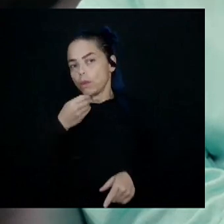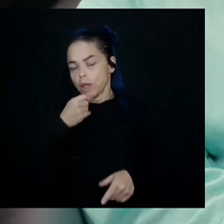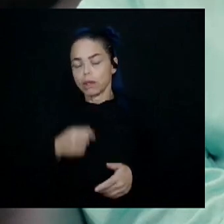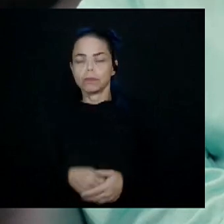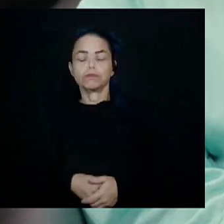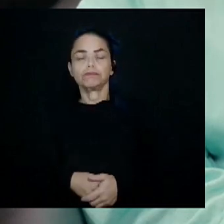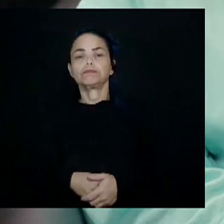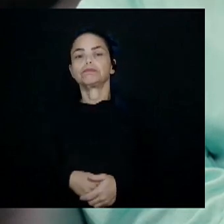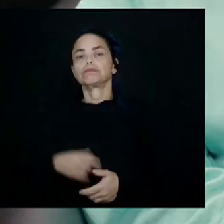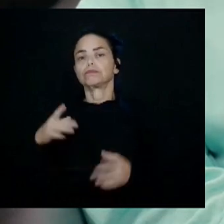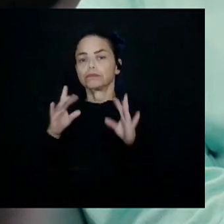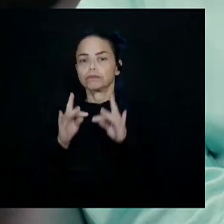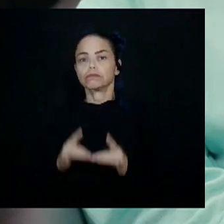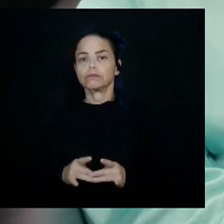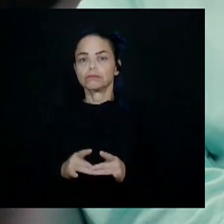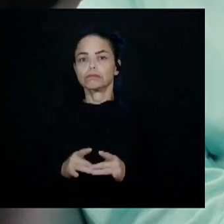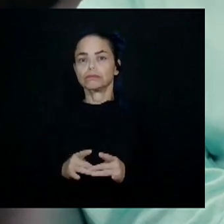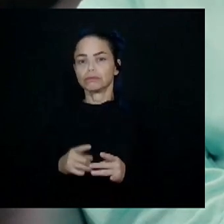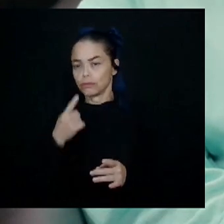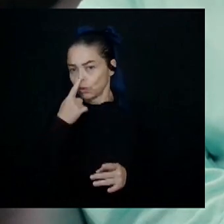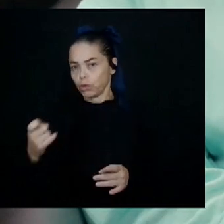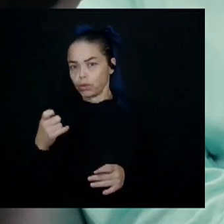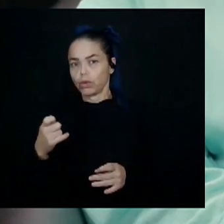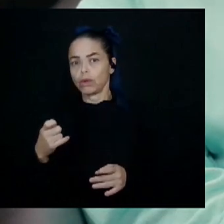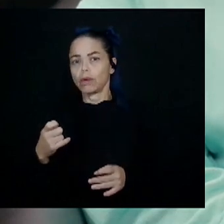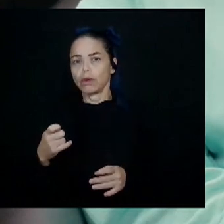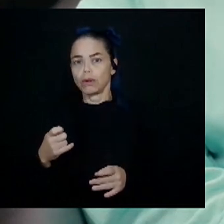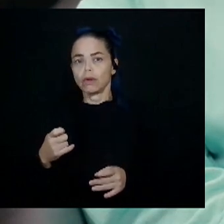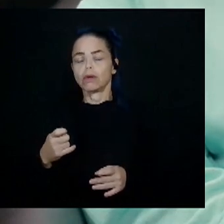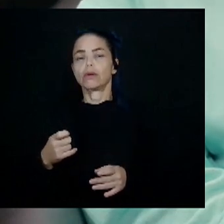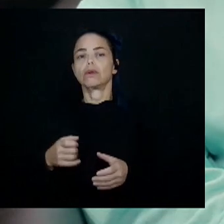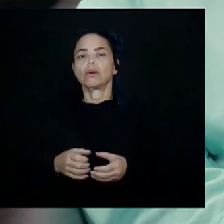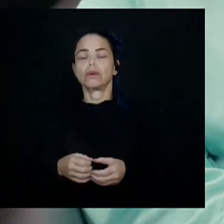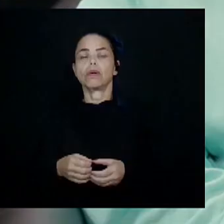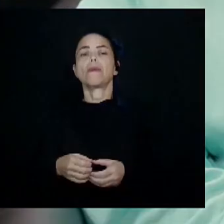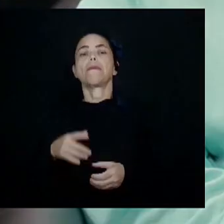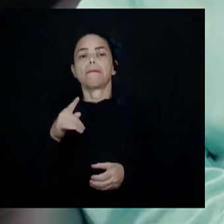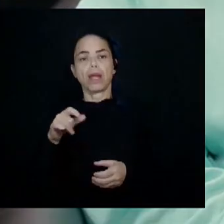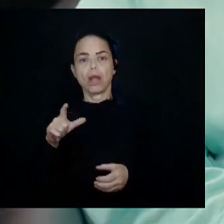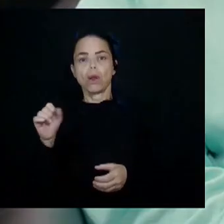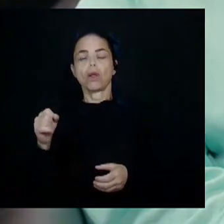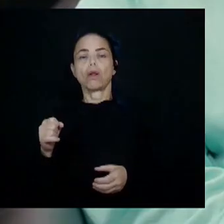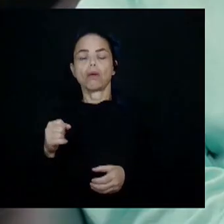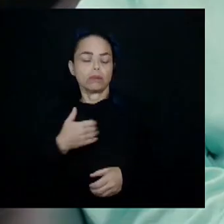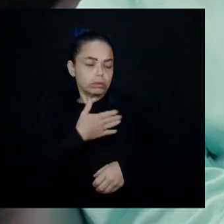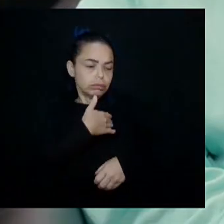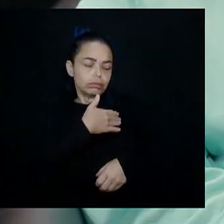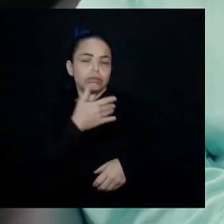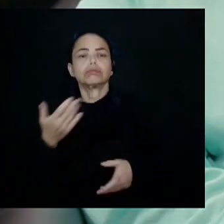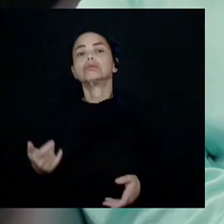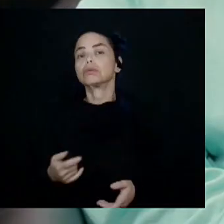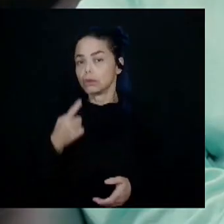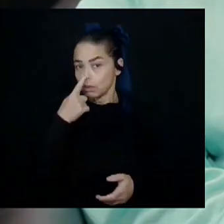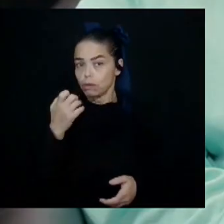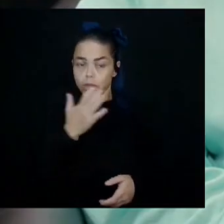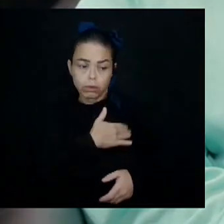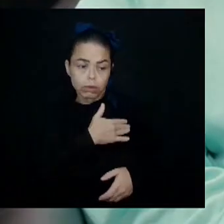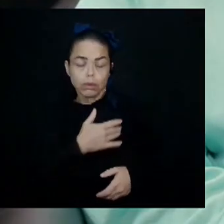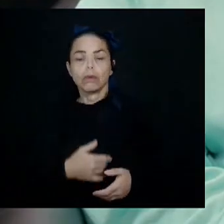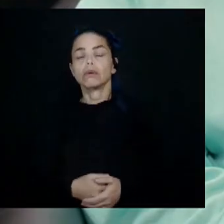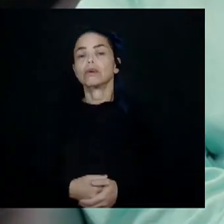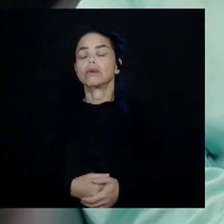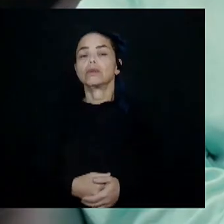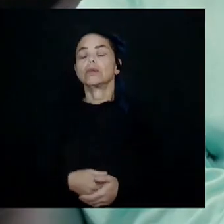esquece, um cheiro mais forte por causa desse aumento de pelos, tá? Então, e a criança, e no